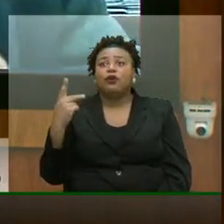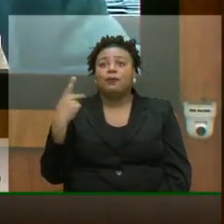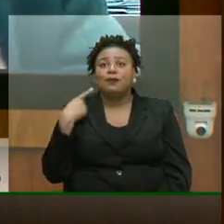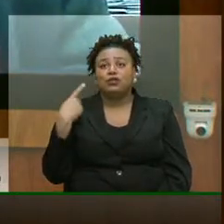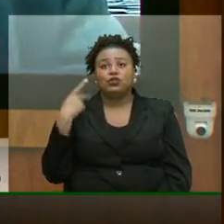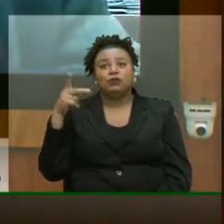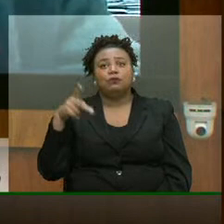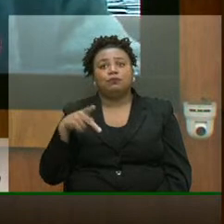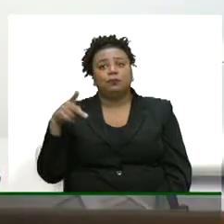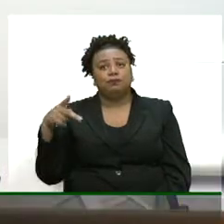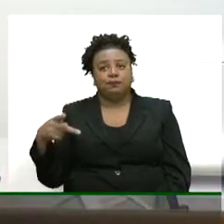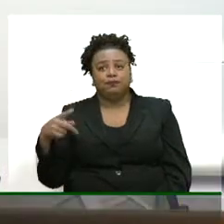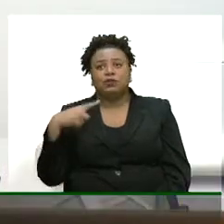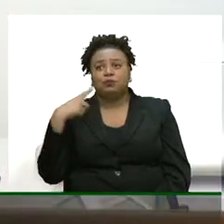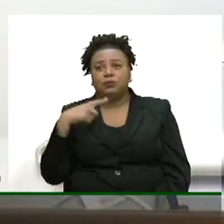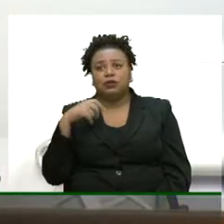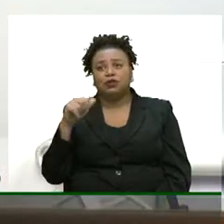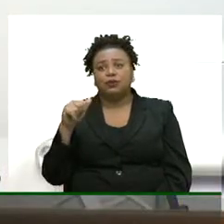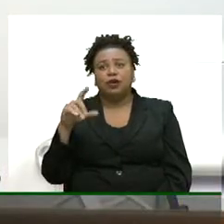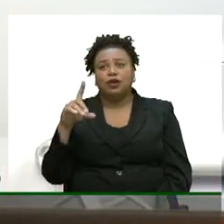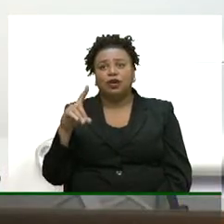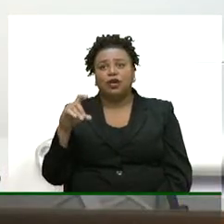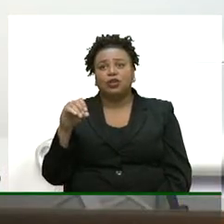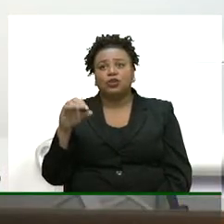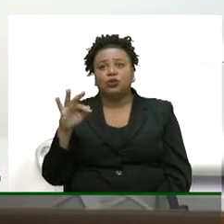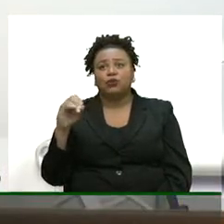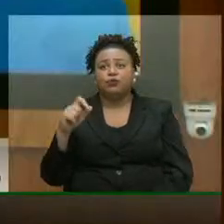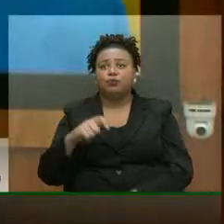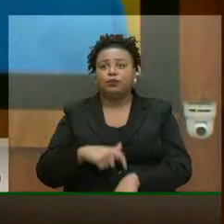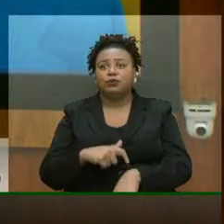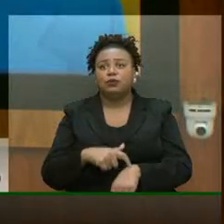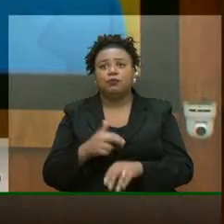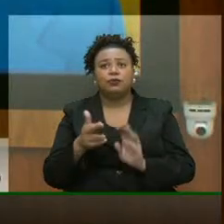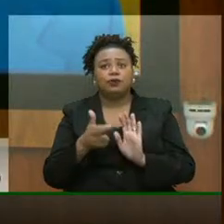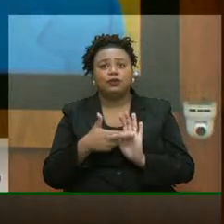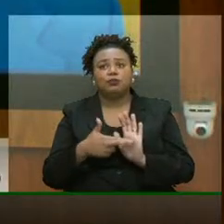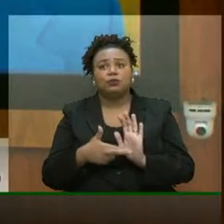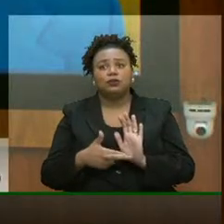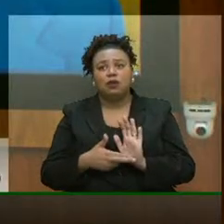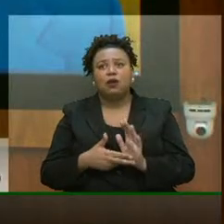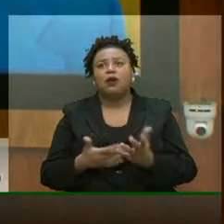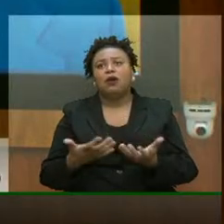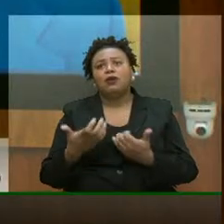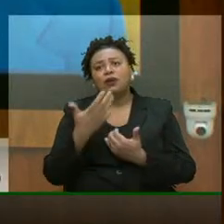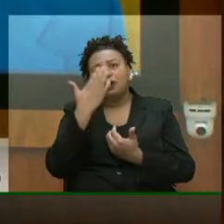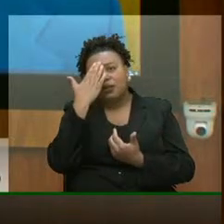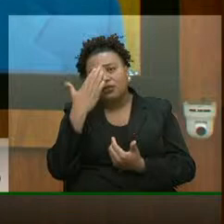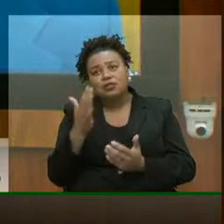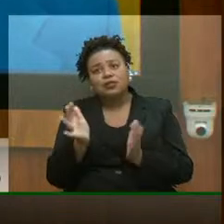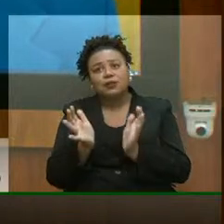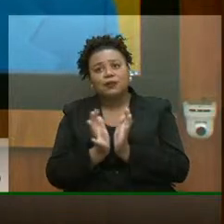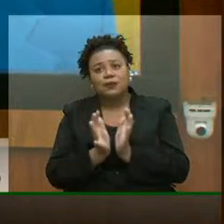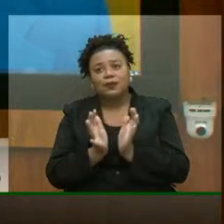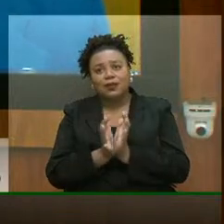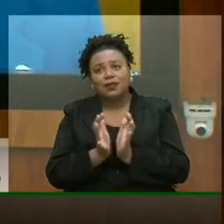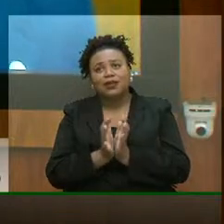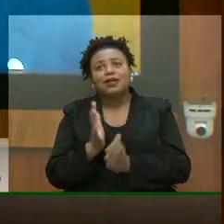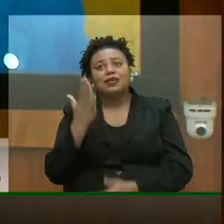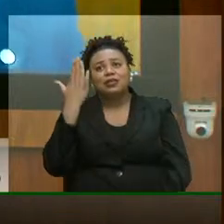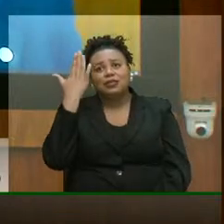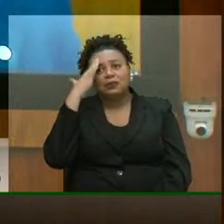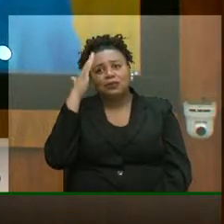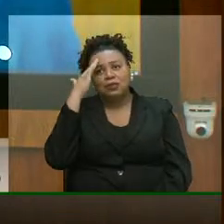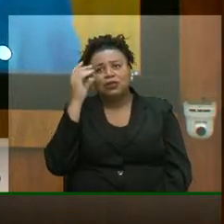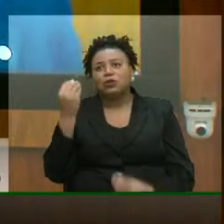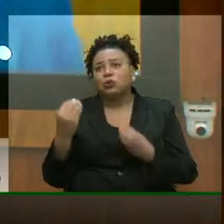progressistas. Deputado Adolfo Brito, com a palavra pelo tempo regimental. Inicialmente, agradecer os colegas parlamentares que estão entendendo a